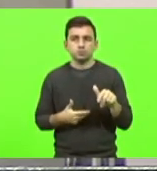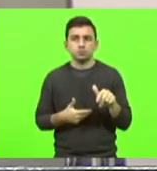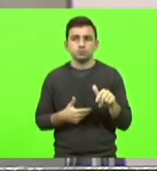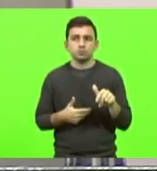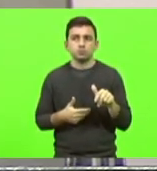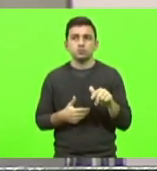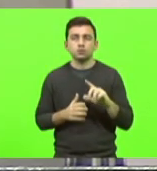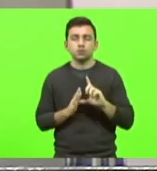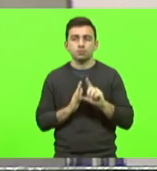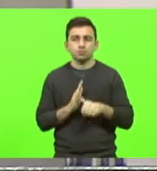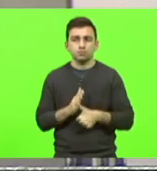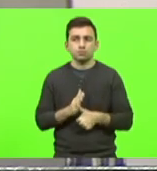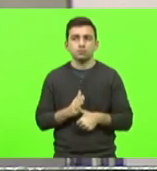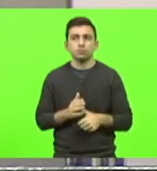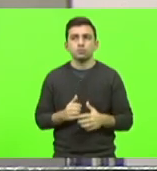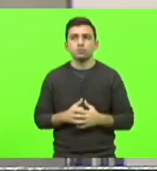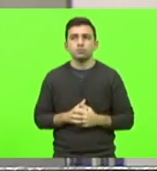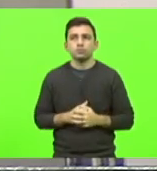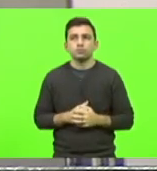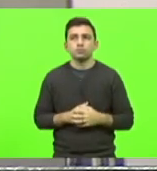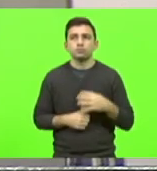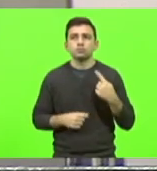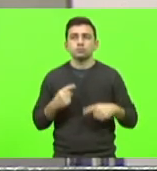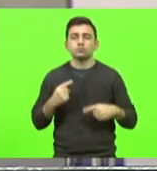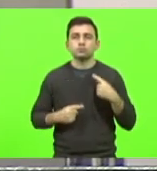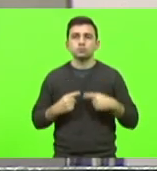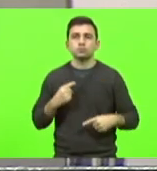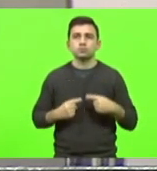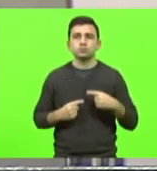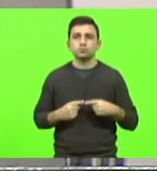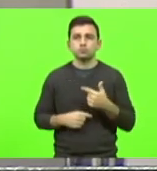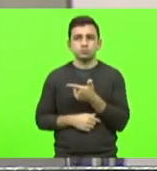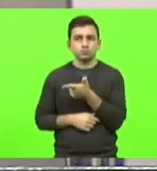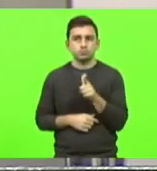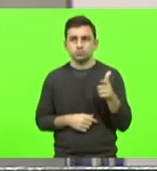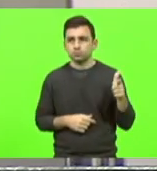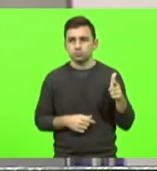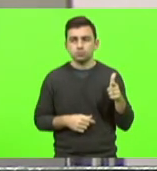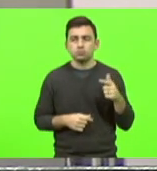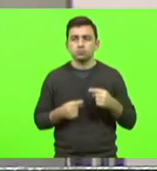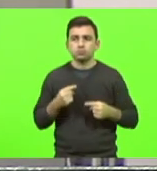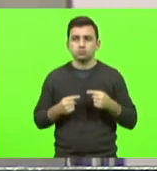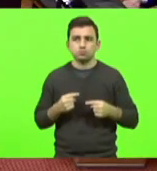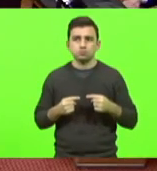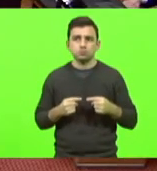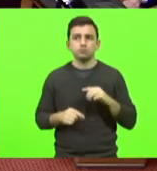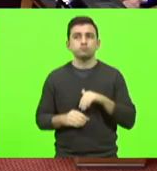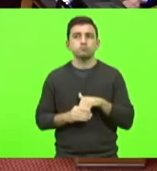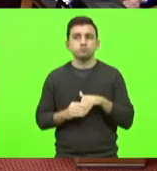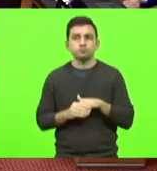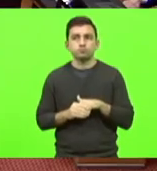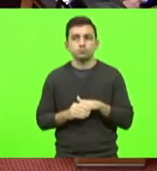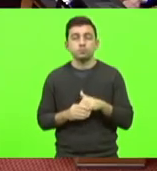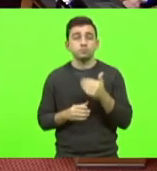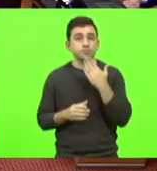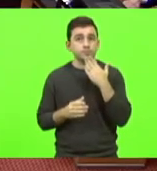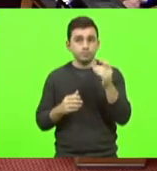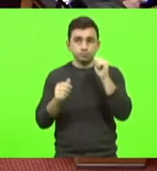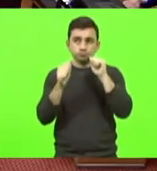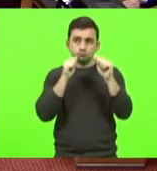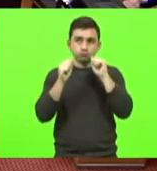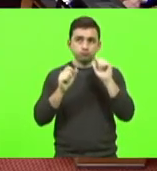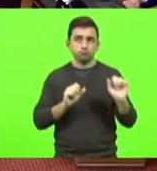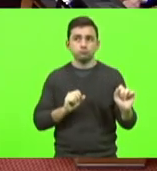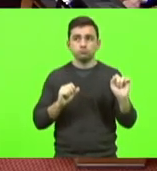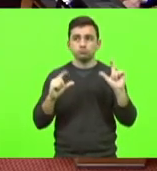na sequência em discussão não havendo Quem Queira discutir em votação peça assessoria que abre o